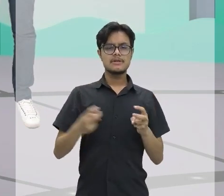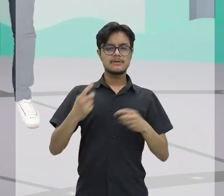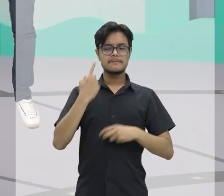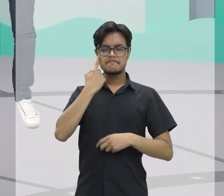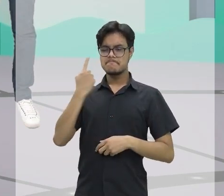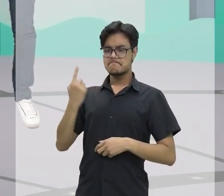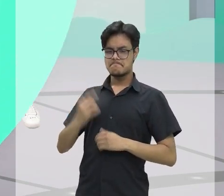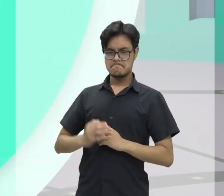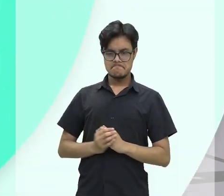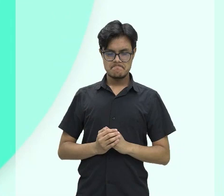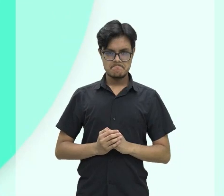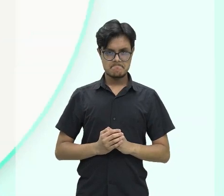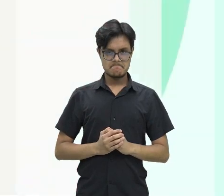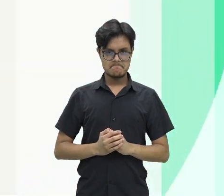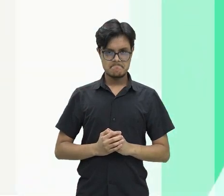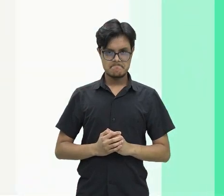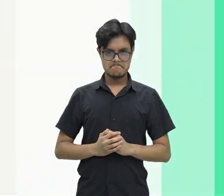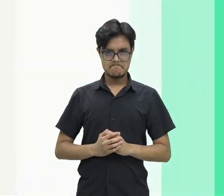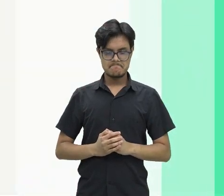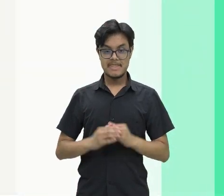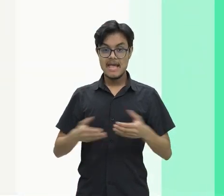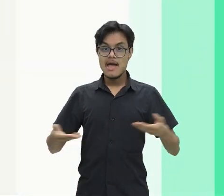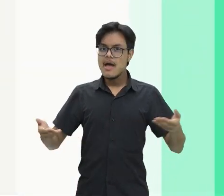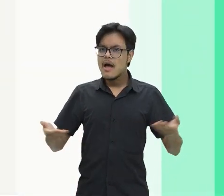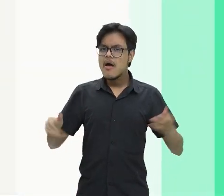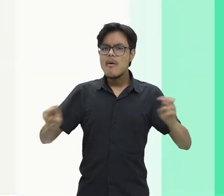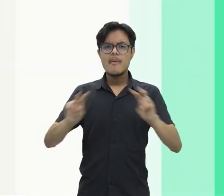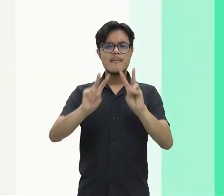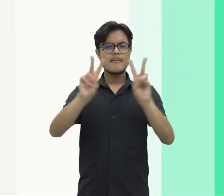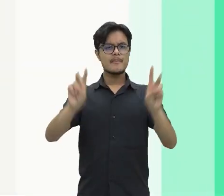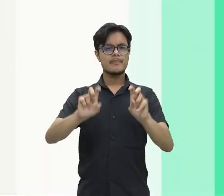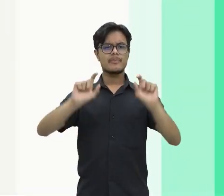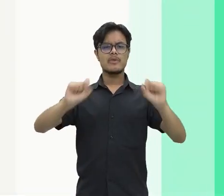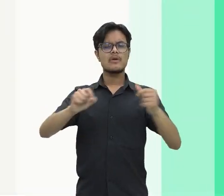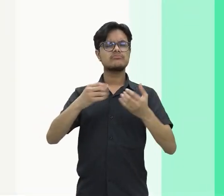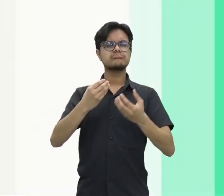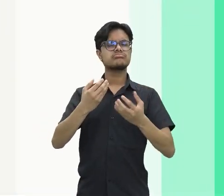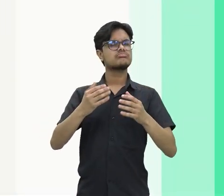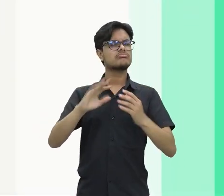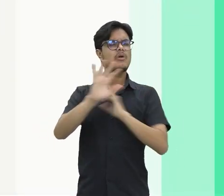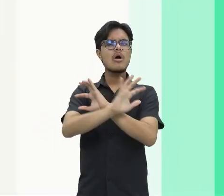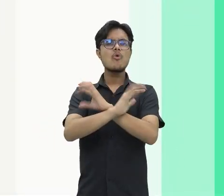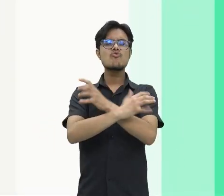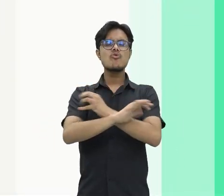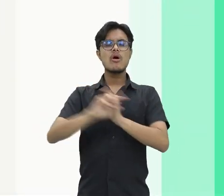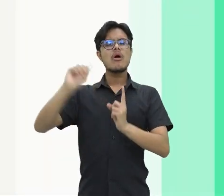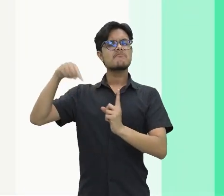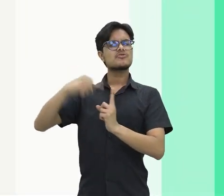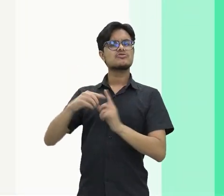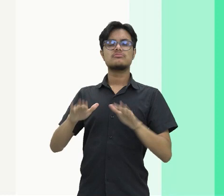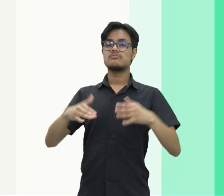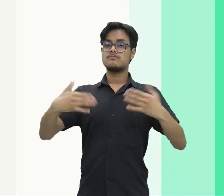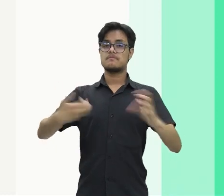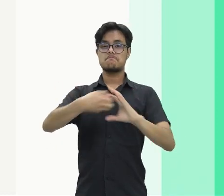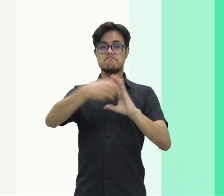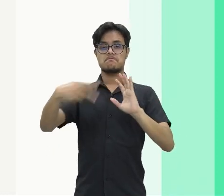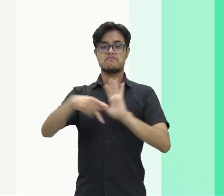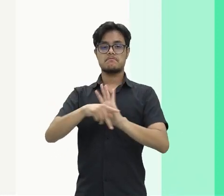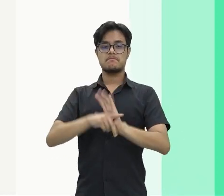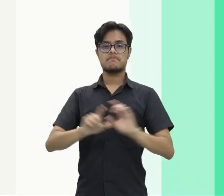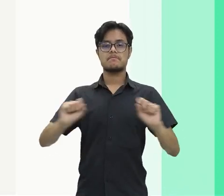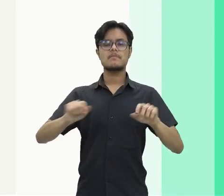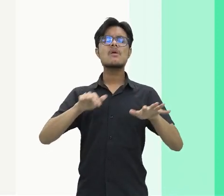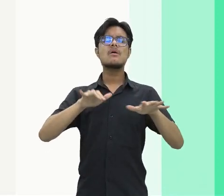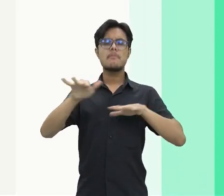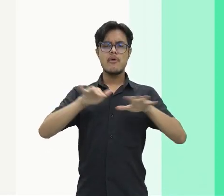do nosso esqueleto. E agora nós vamos observar um pouco mais das funções do sistema esquelético. Então, olha só, nós temos aí a primeira, que